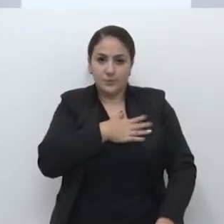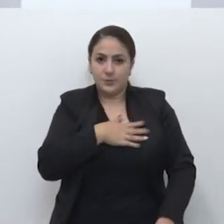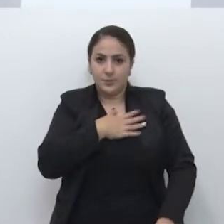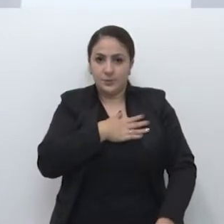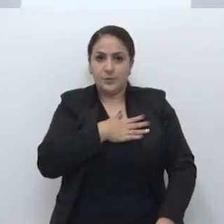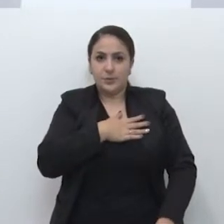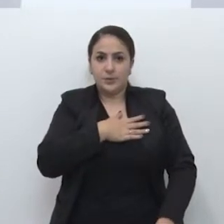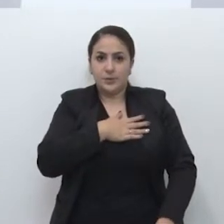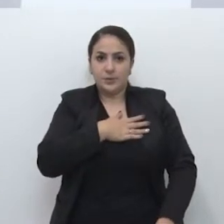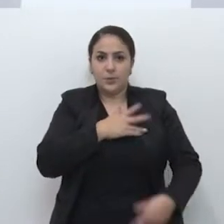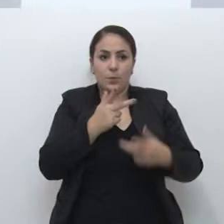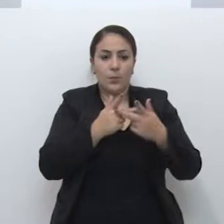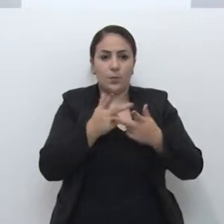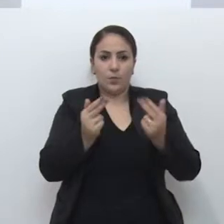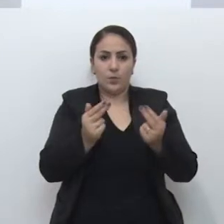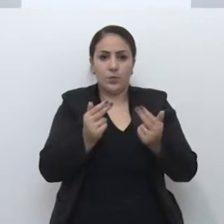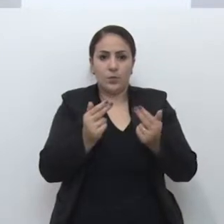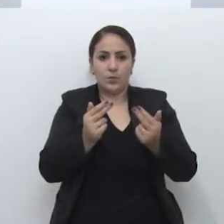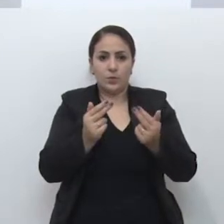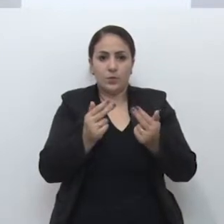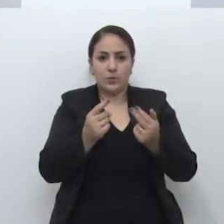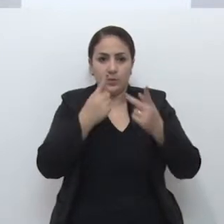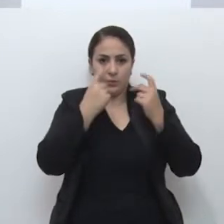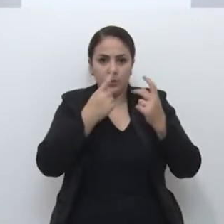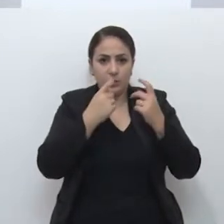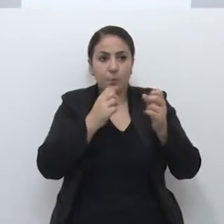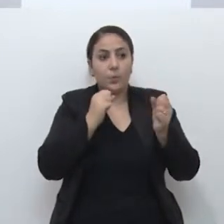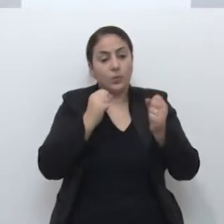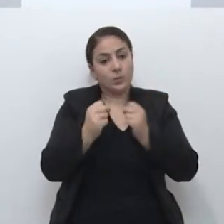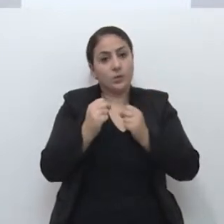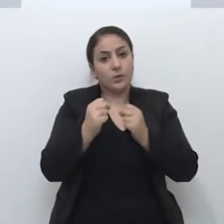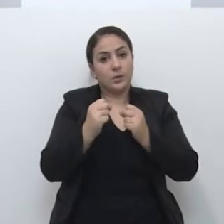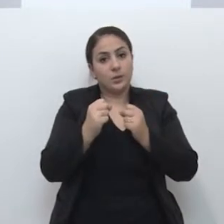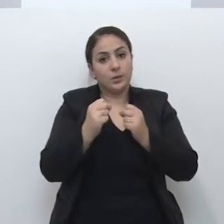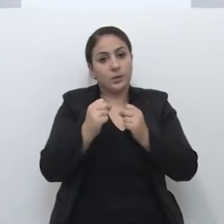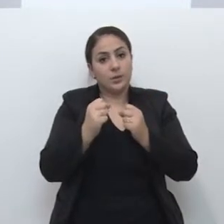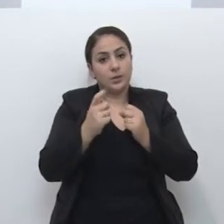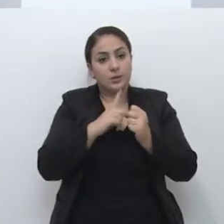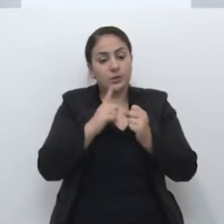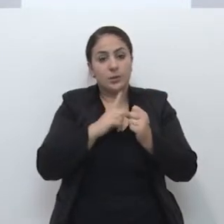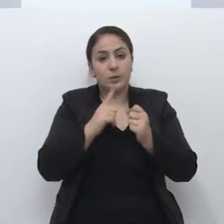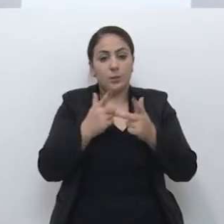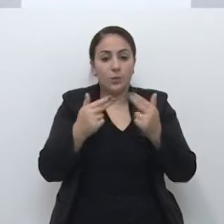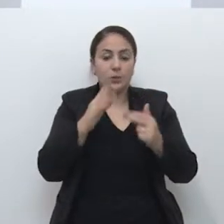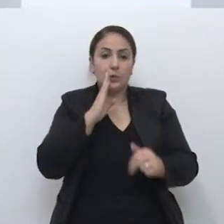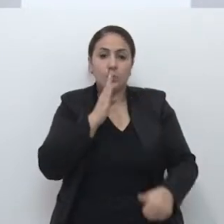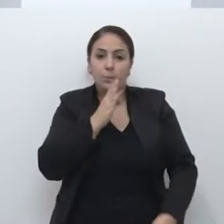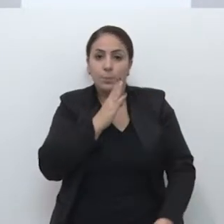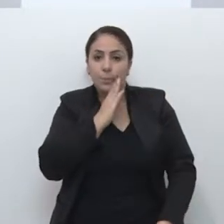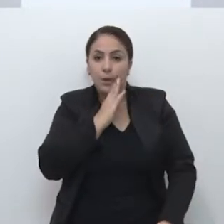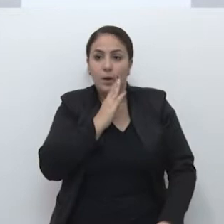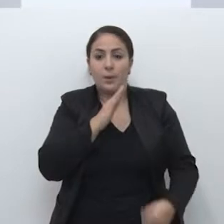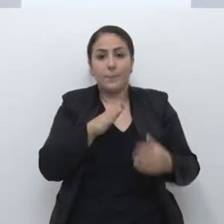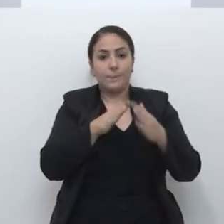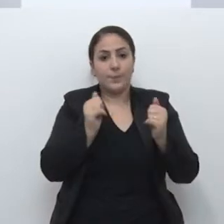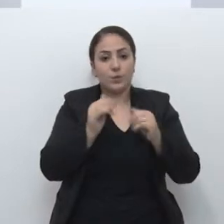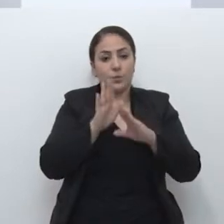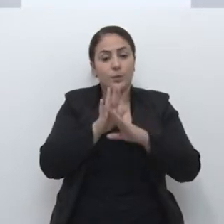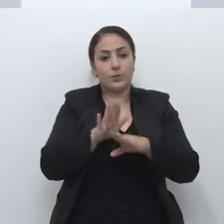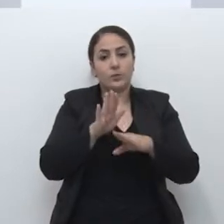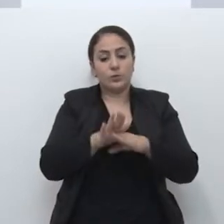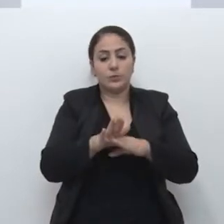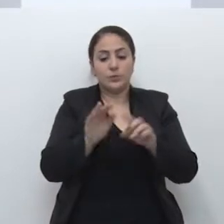sente numa situação de violência, a possibilidade de se recorrer a alguém do bar, de pedir um